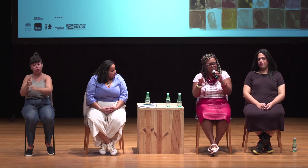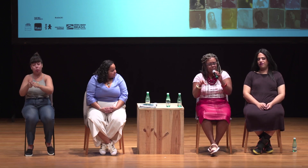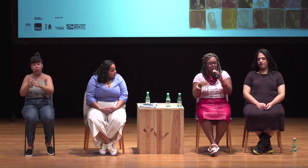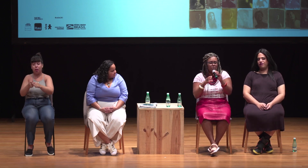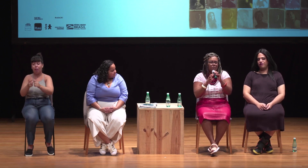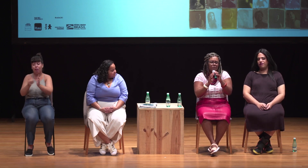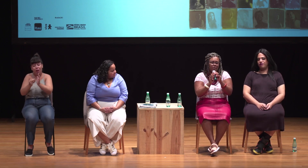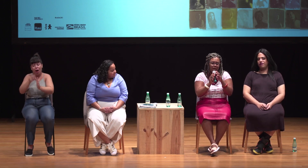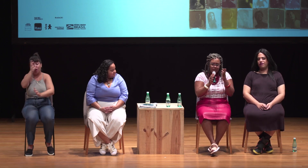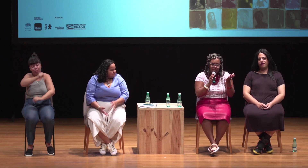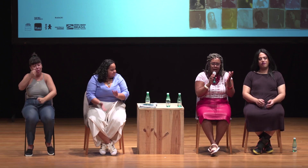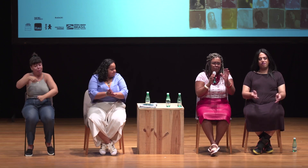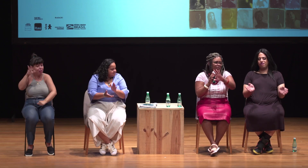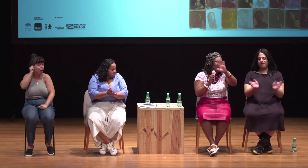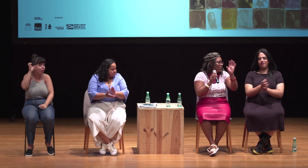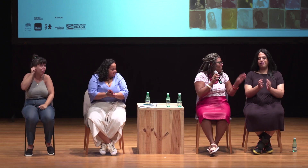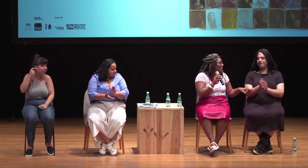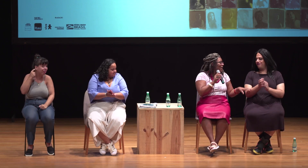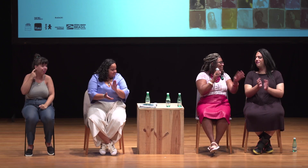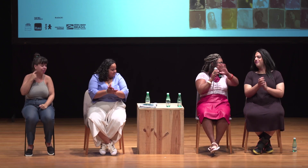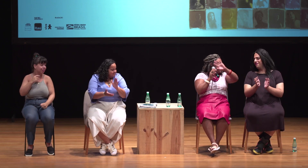ouvir.